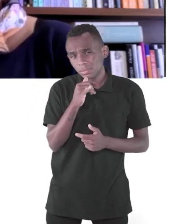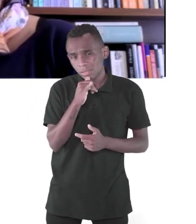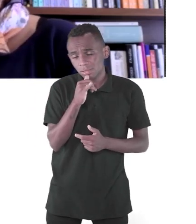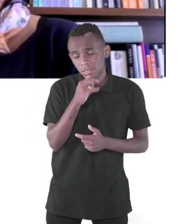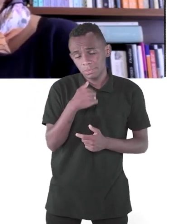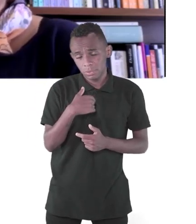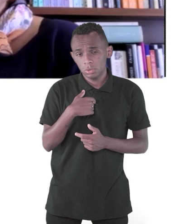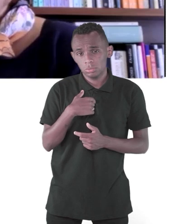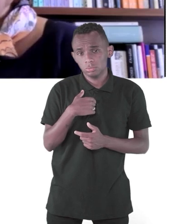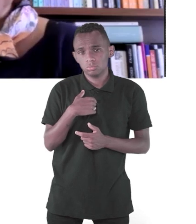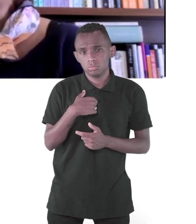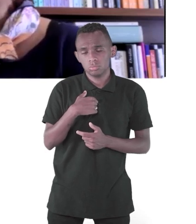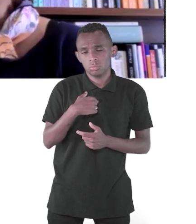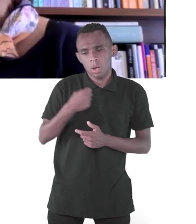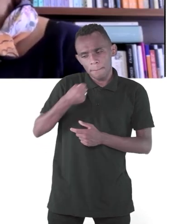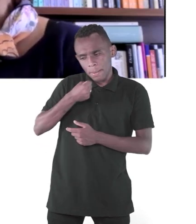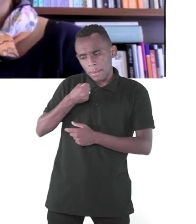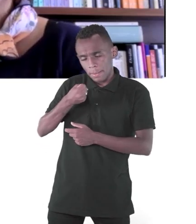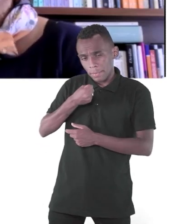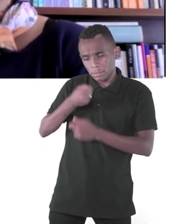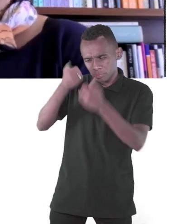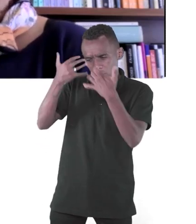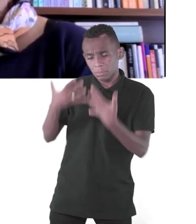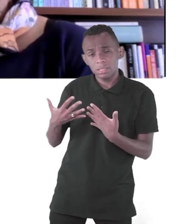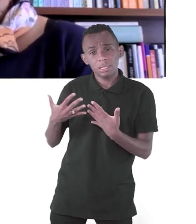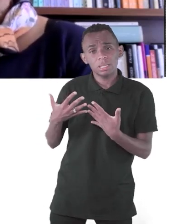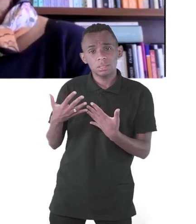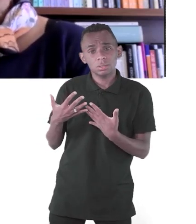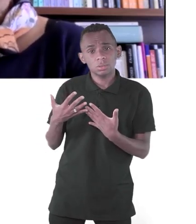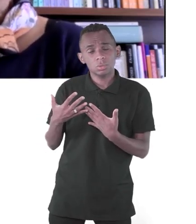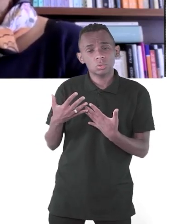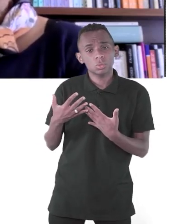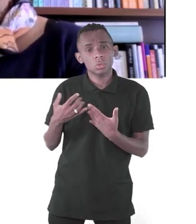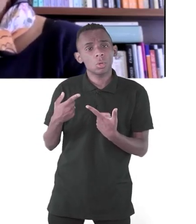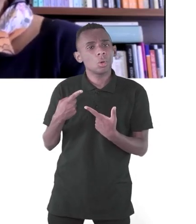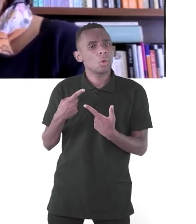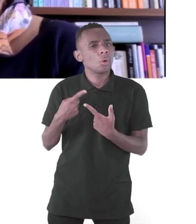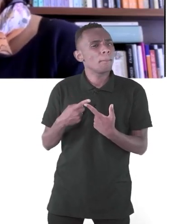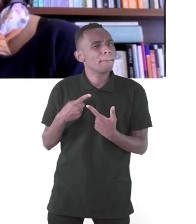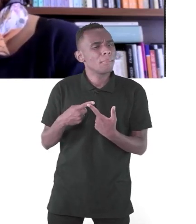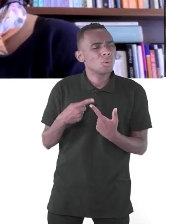conhecimento ali no meu Peixe Voador, o podcast que eu tenho feito, que